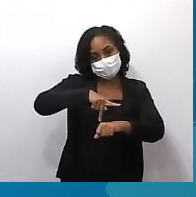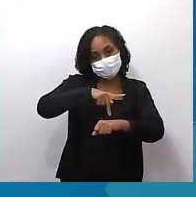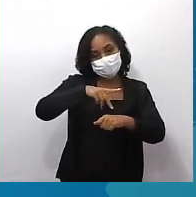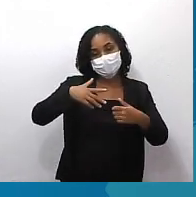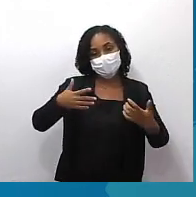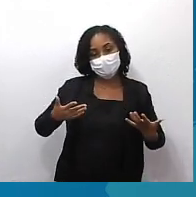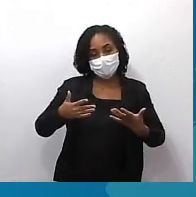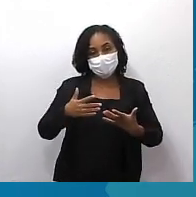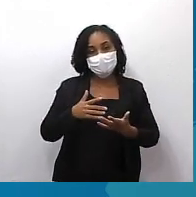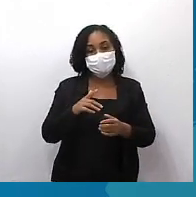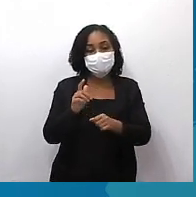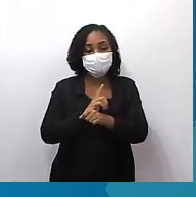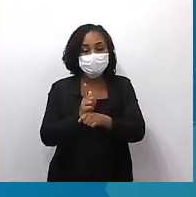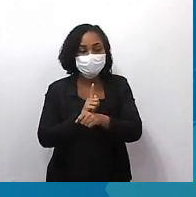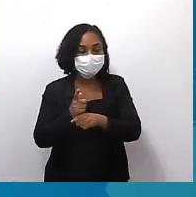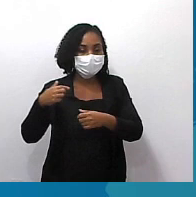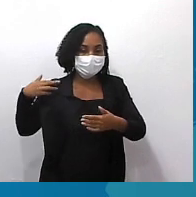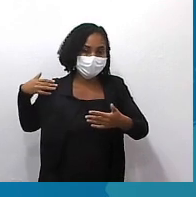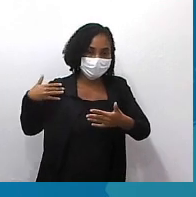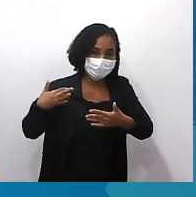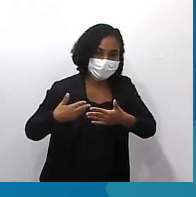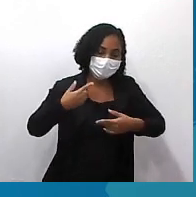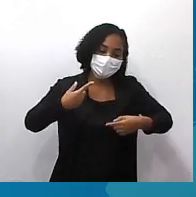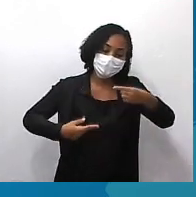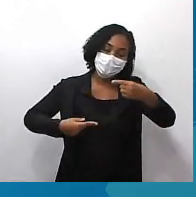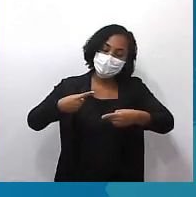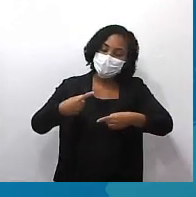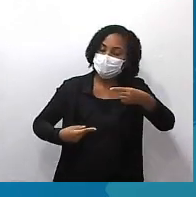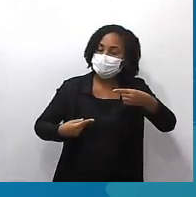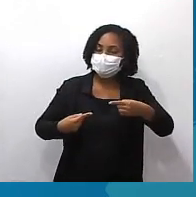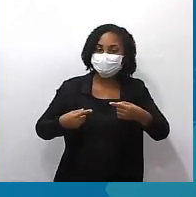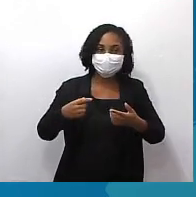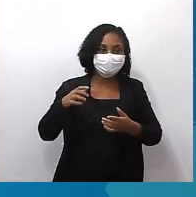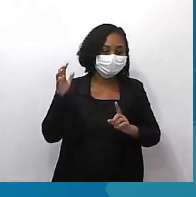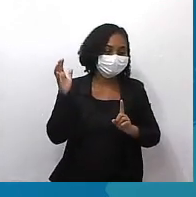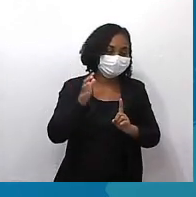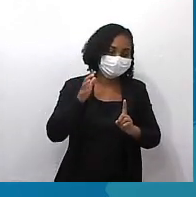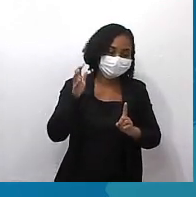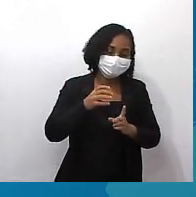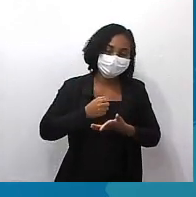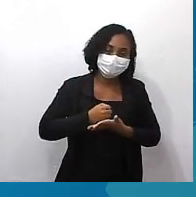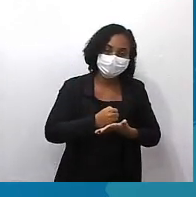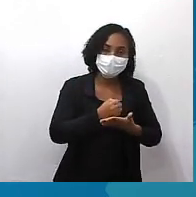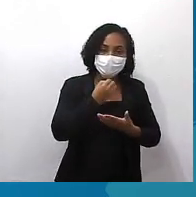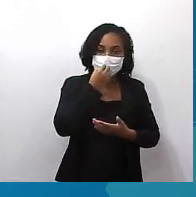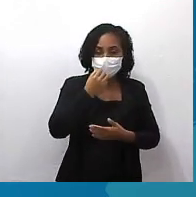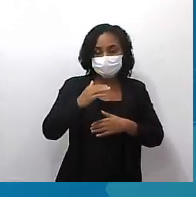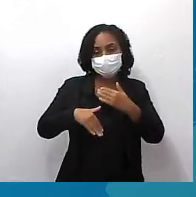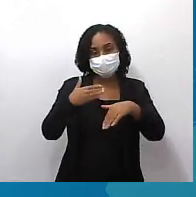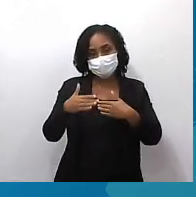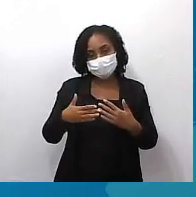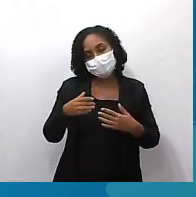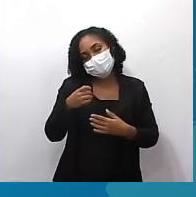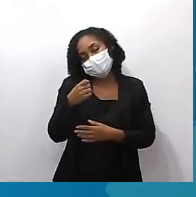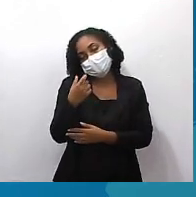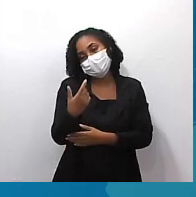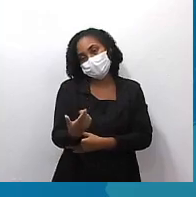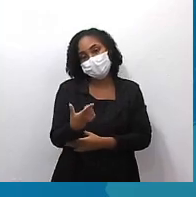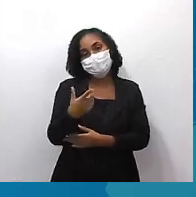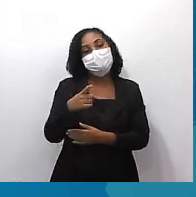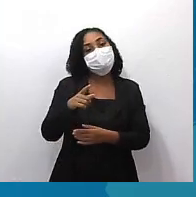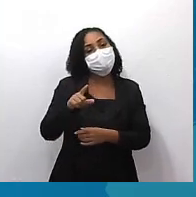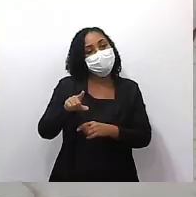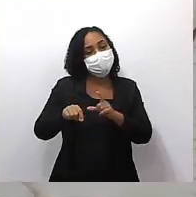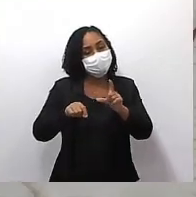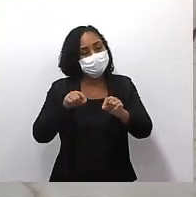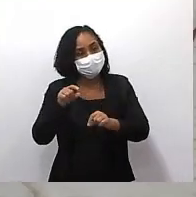Então, a gestão histórica política do Brasil não contribui ainda para um bom desenvolvimento. É claro que há exceções,